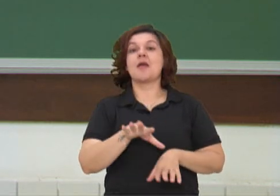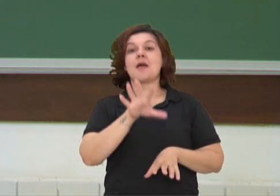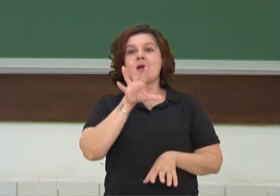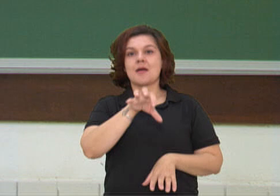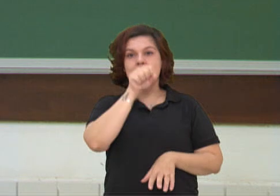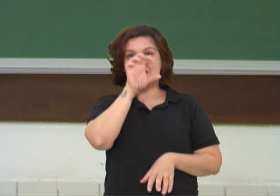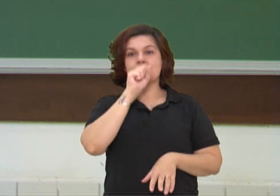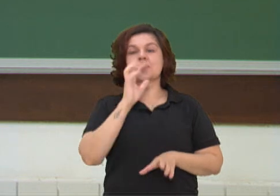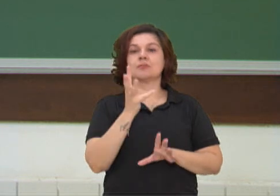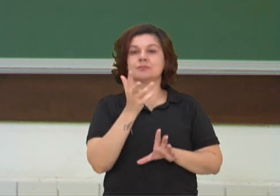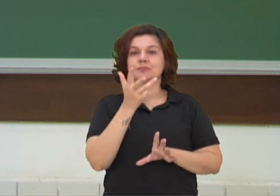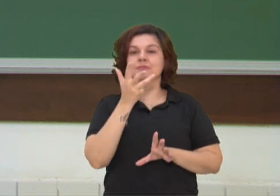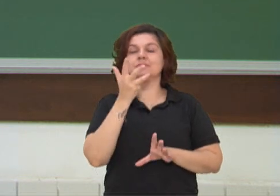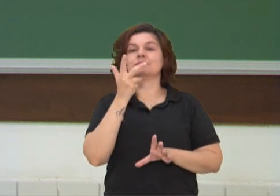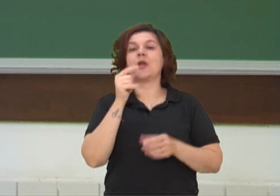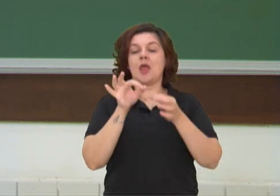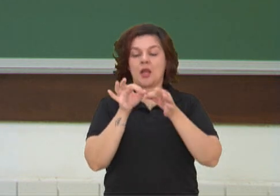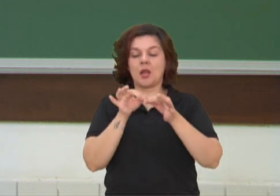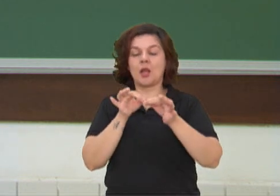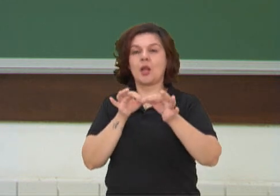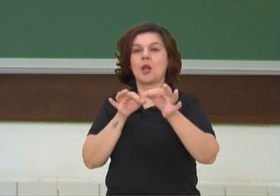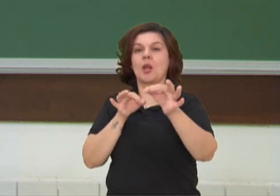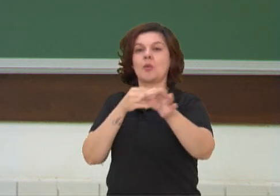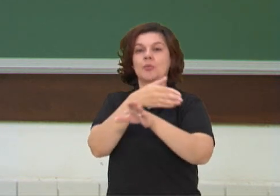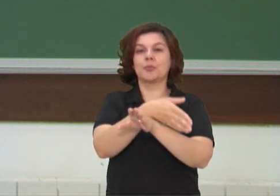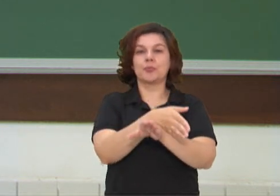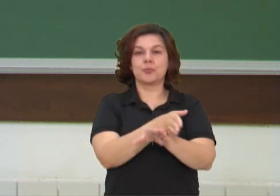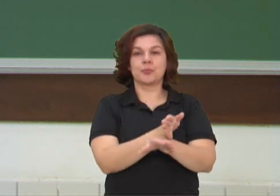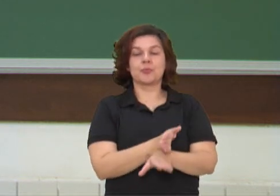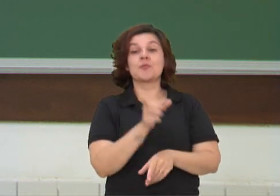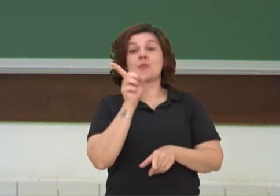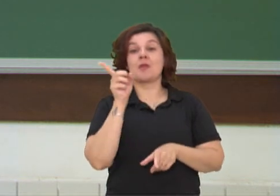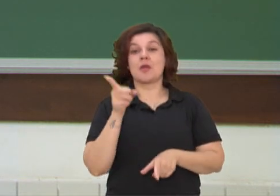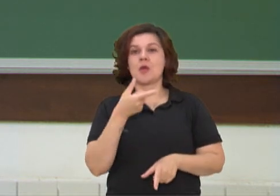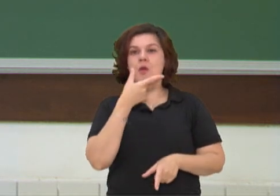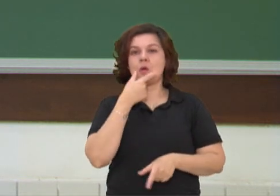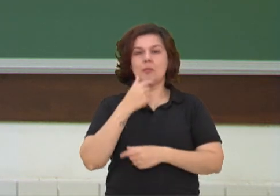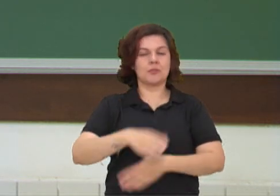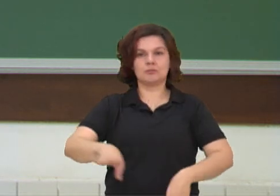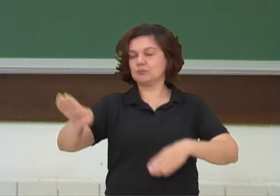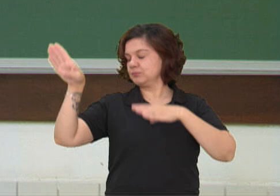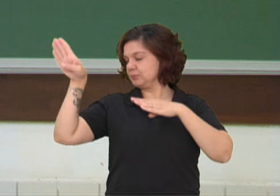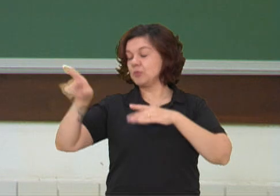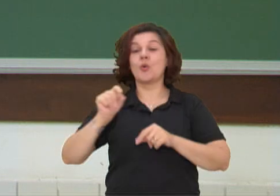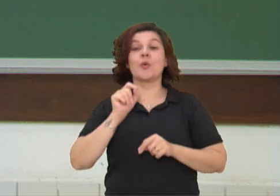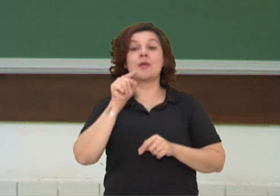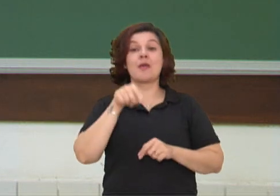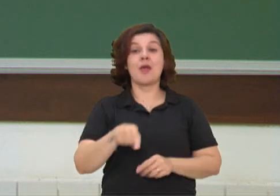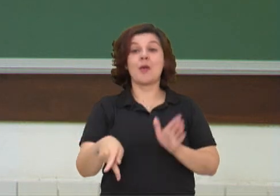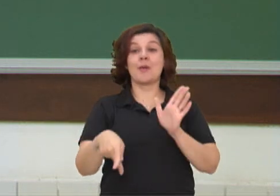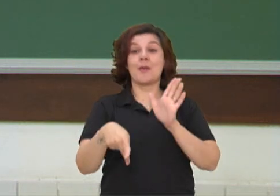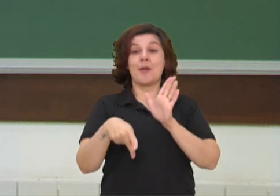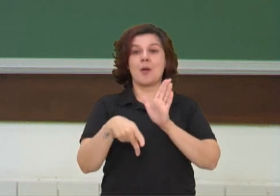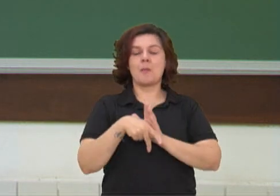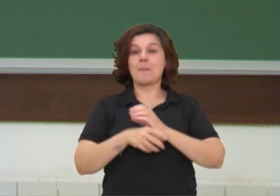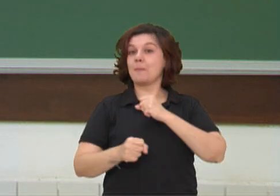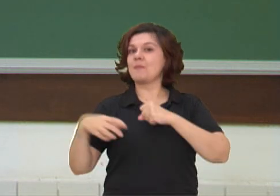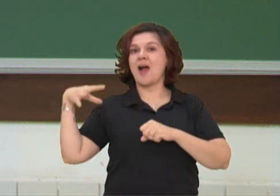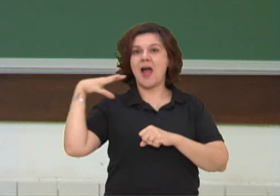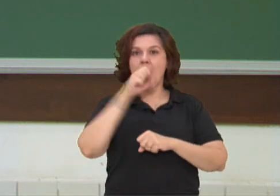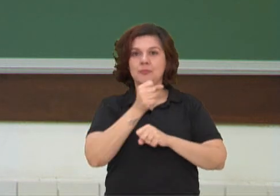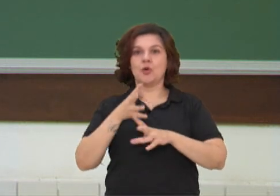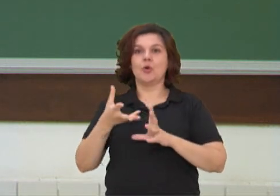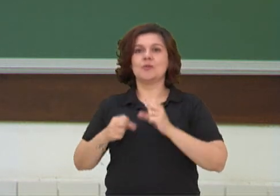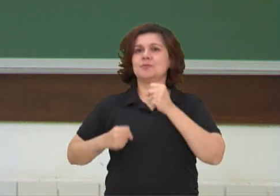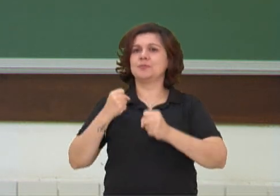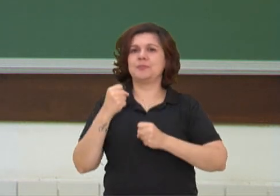vai fazer ali o exercício continuamente. Aqui, no exemplo do Usain Bolt, ele vai fazer ali um exercício extremamente explosivo, então